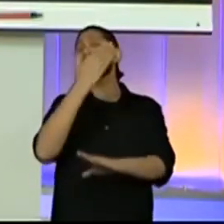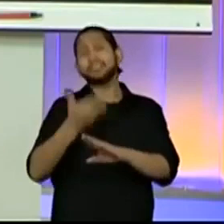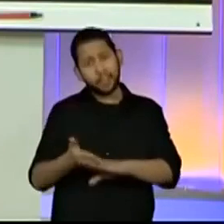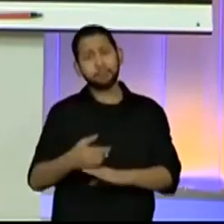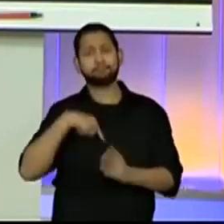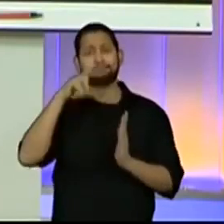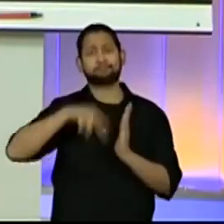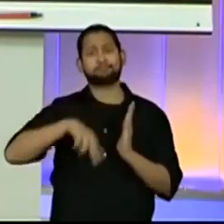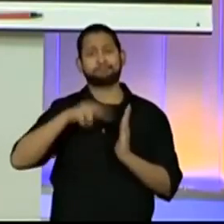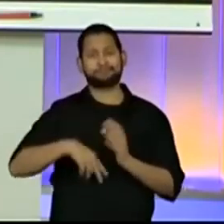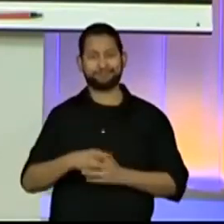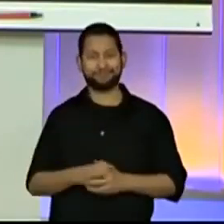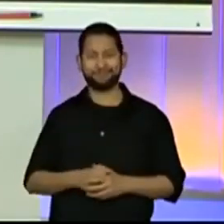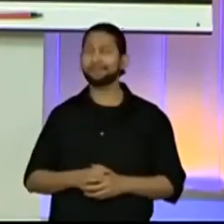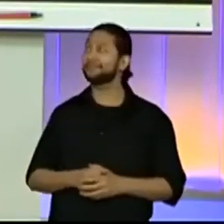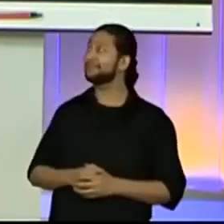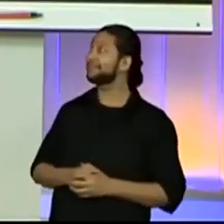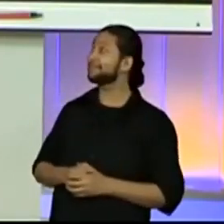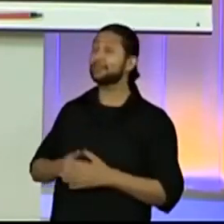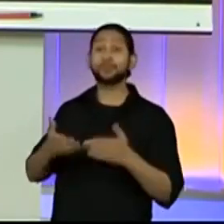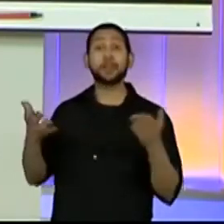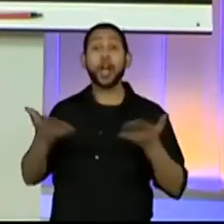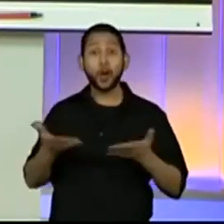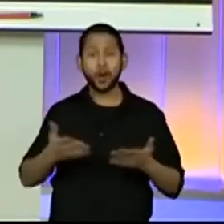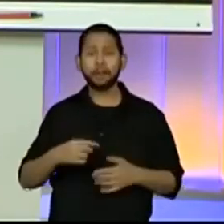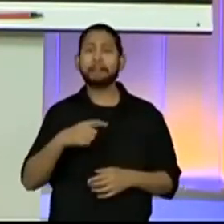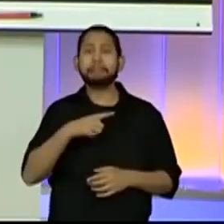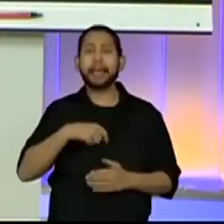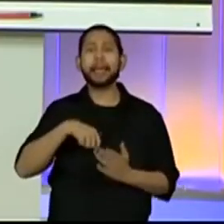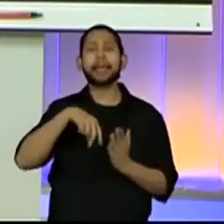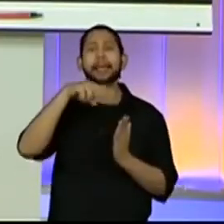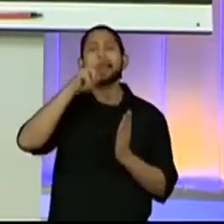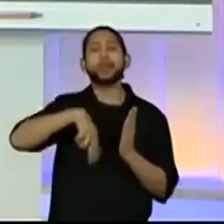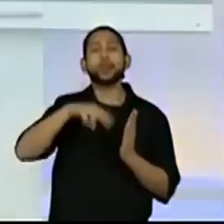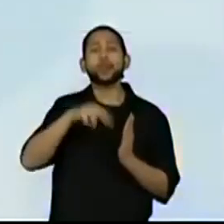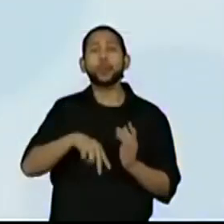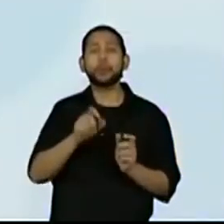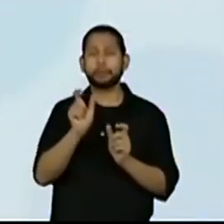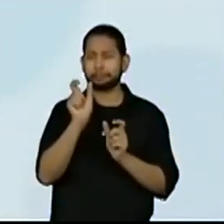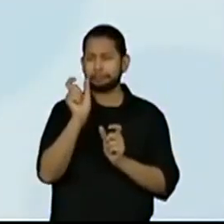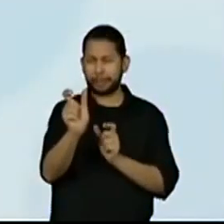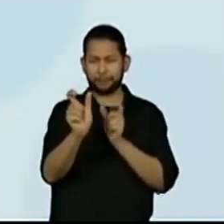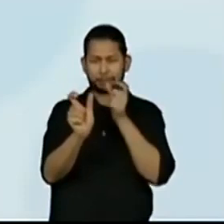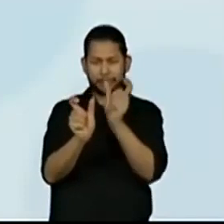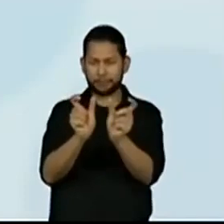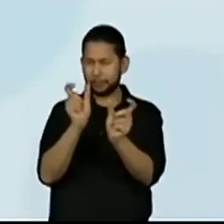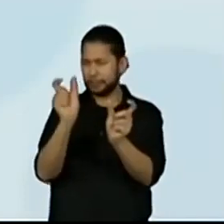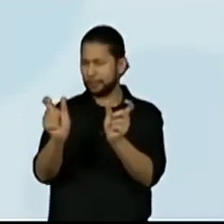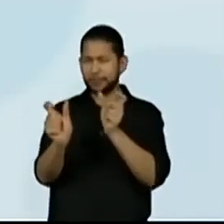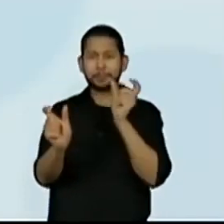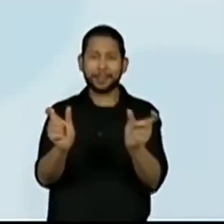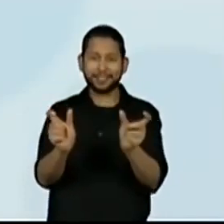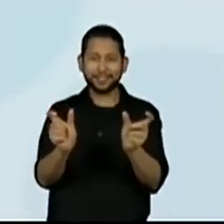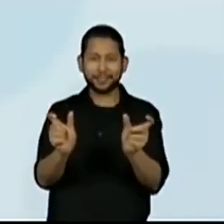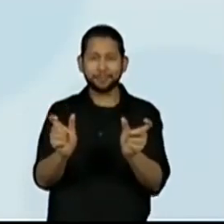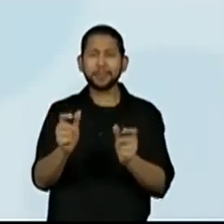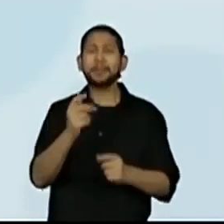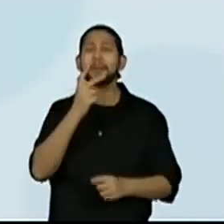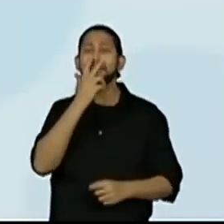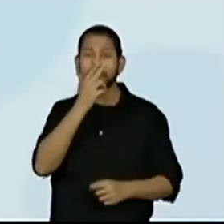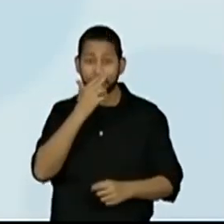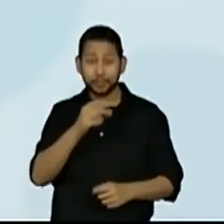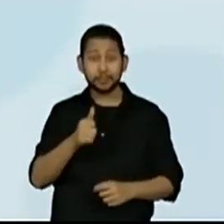Vamos lá. Vamos falar um pouquinho da leitura literal, que é a leitura ao pé da letra. Se subdivide em